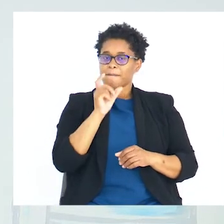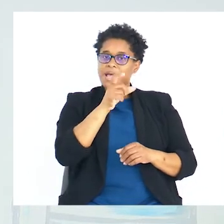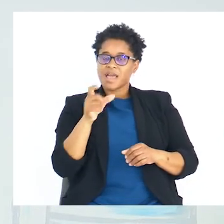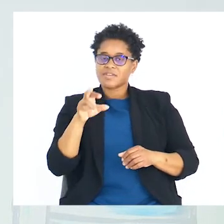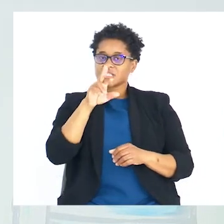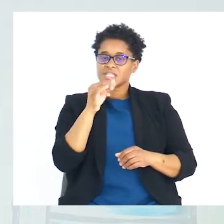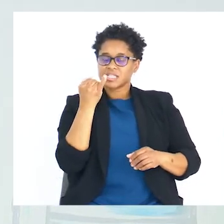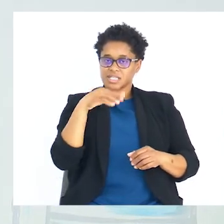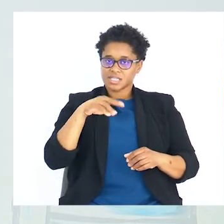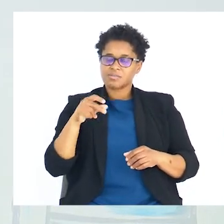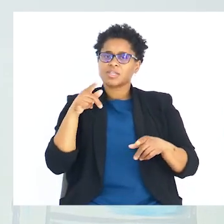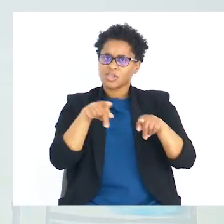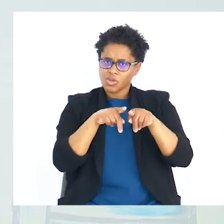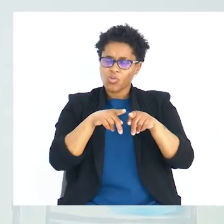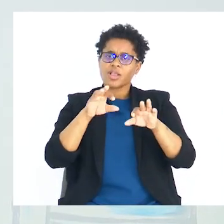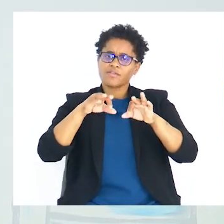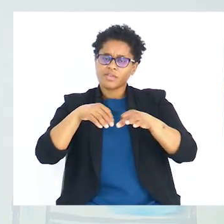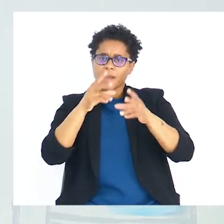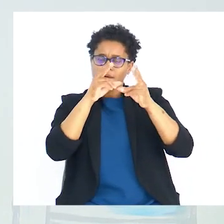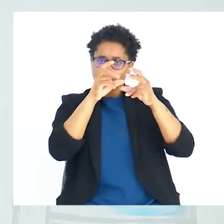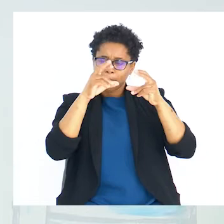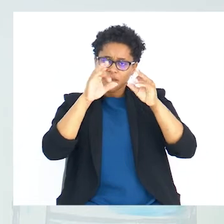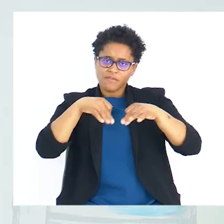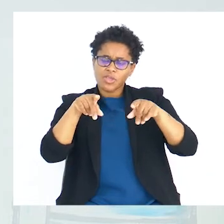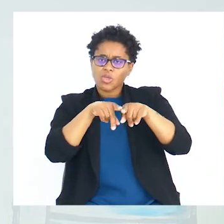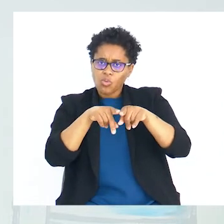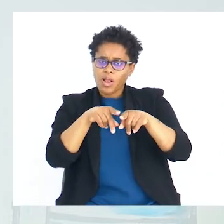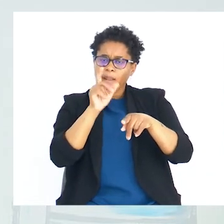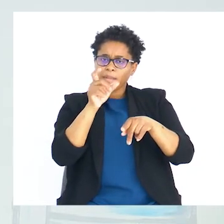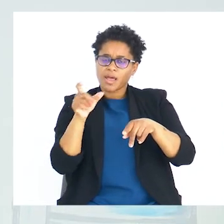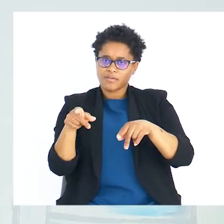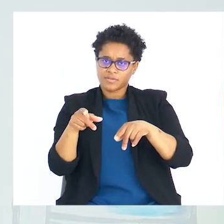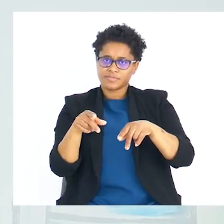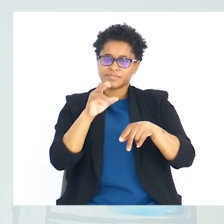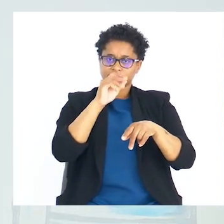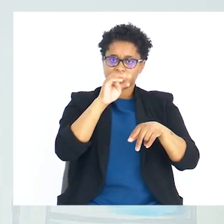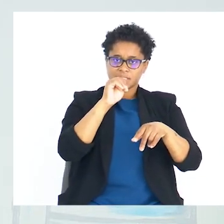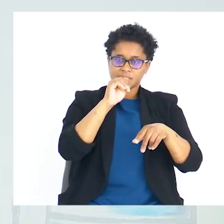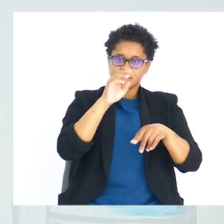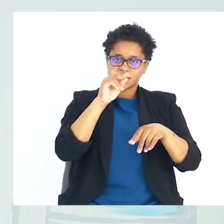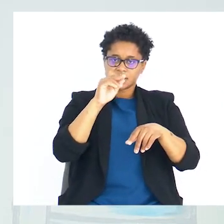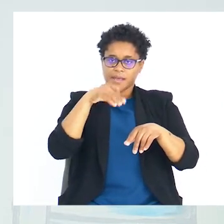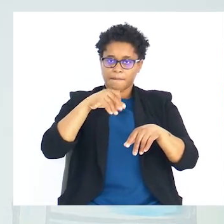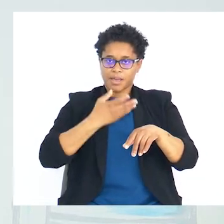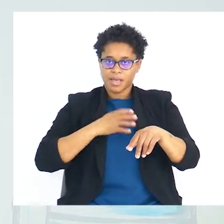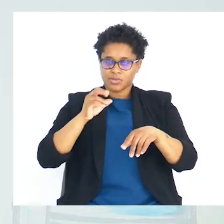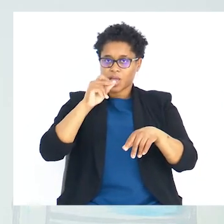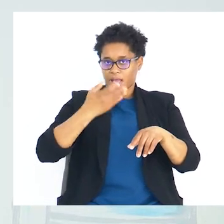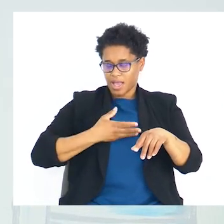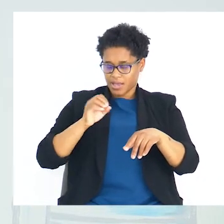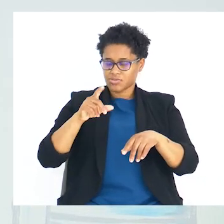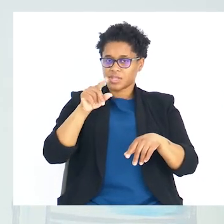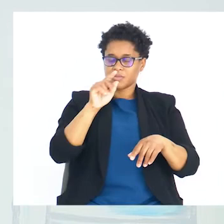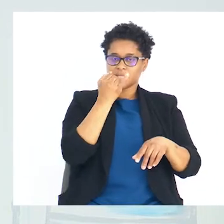Palavras que têm a mesma terminação. Vamos lá ver. Açapado, ado, instalado. Temos